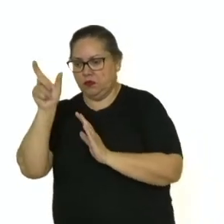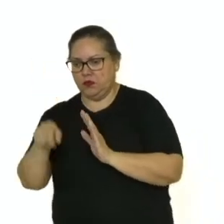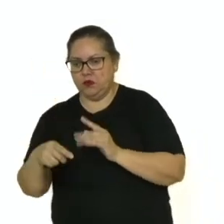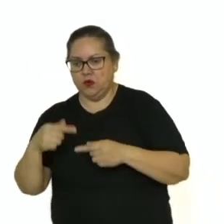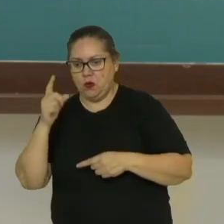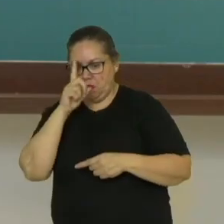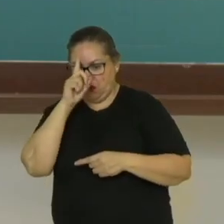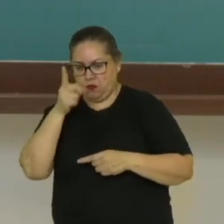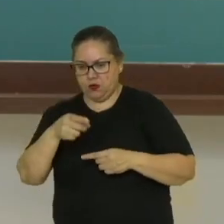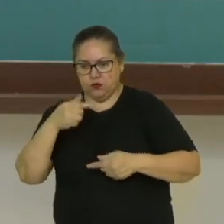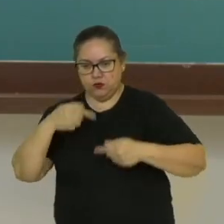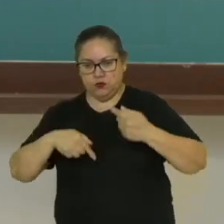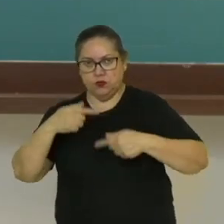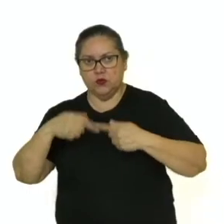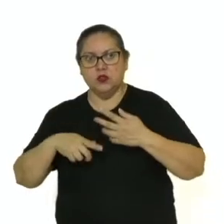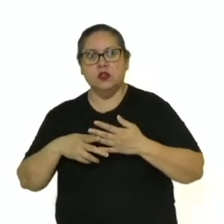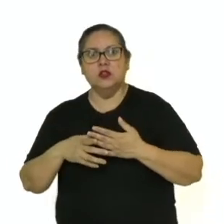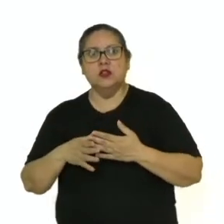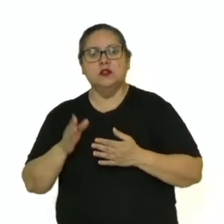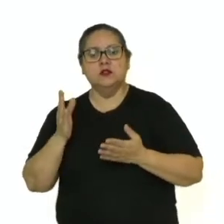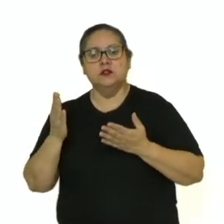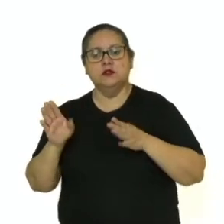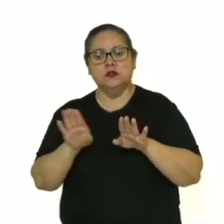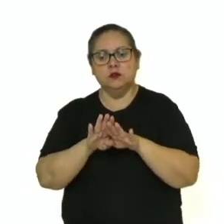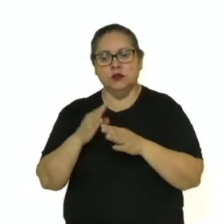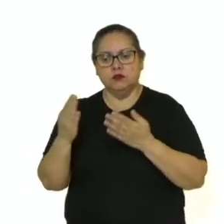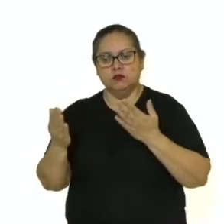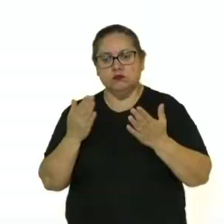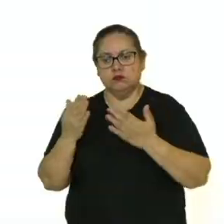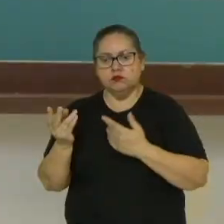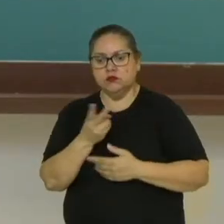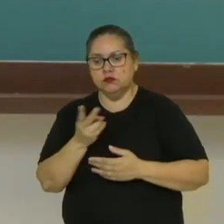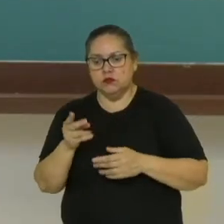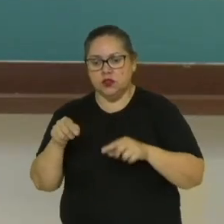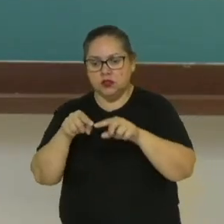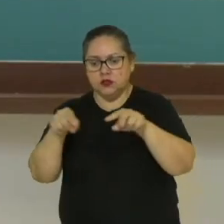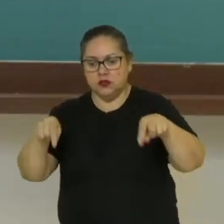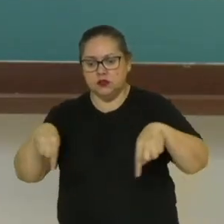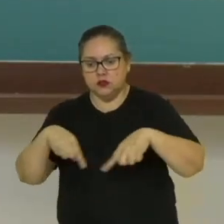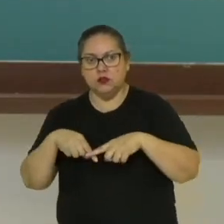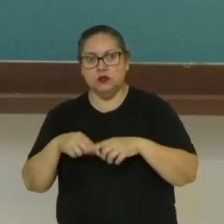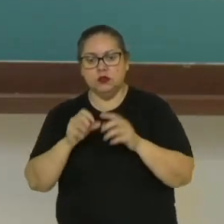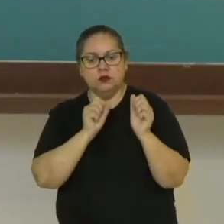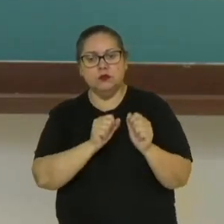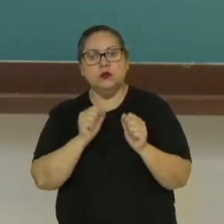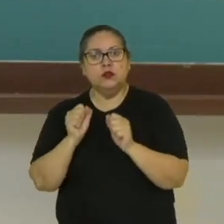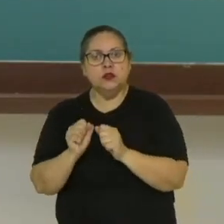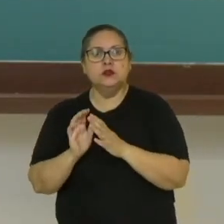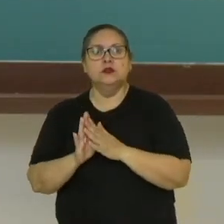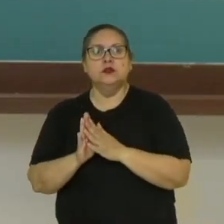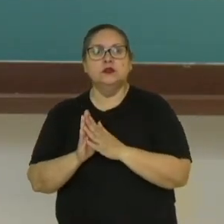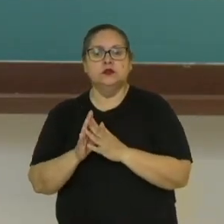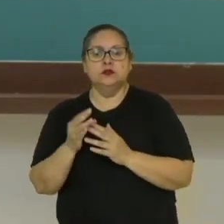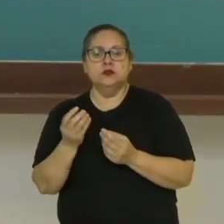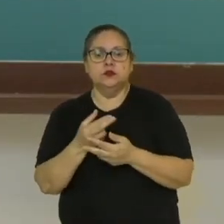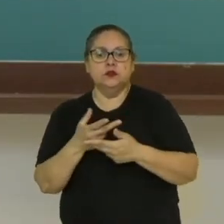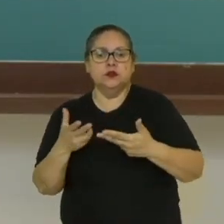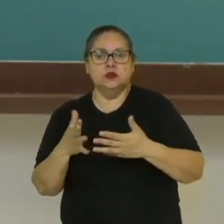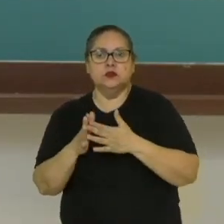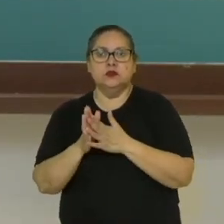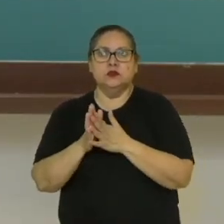político. Ambos também tratam, então, dessa questão de território e poder, né, que são coisas que